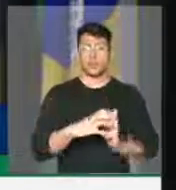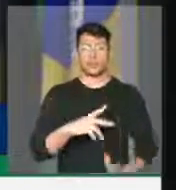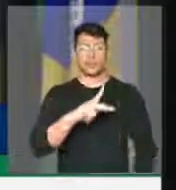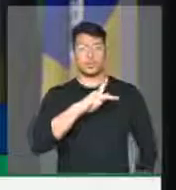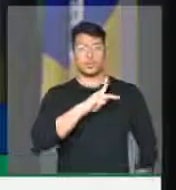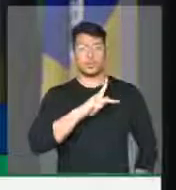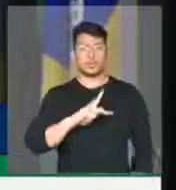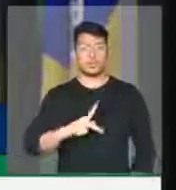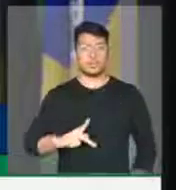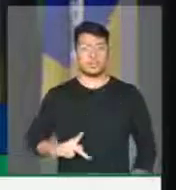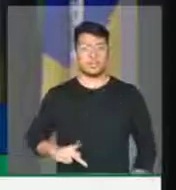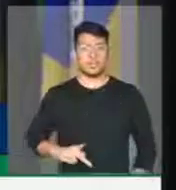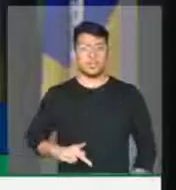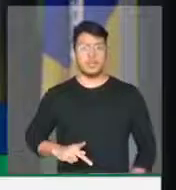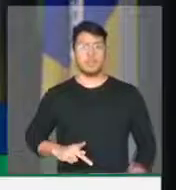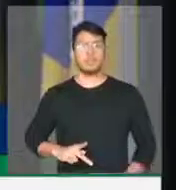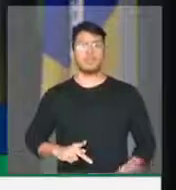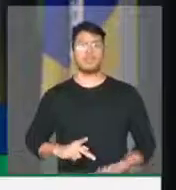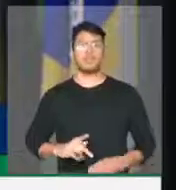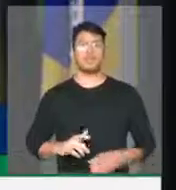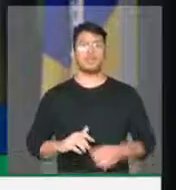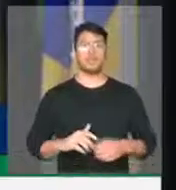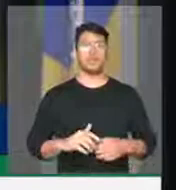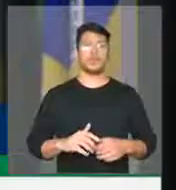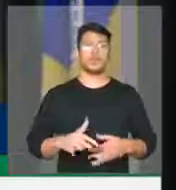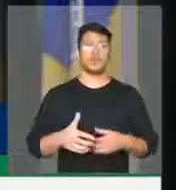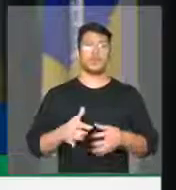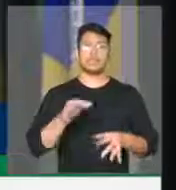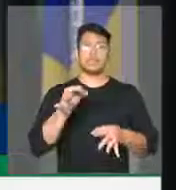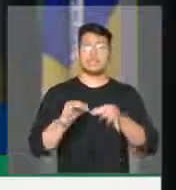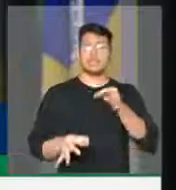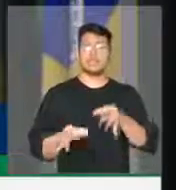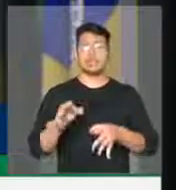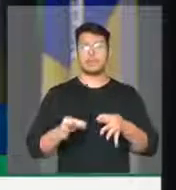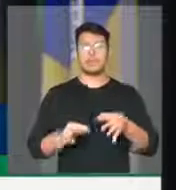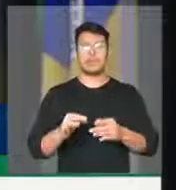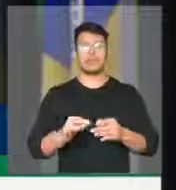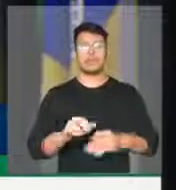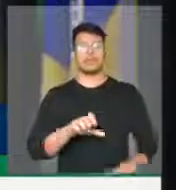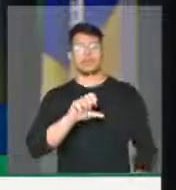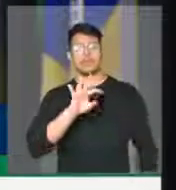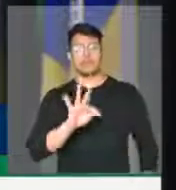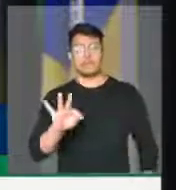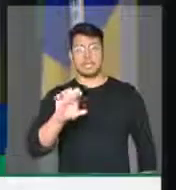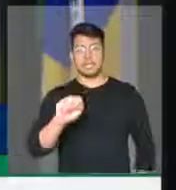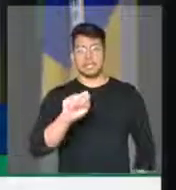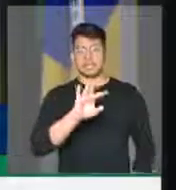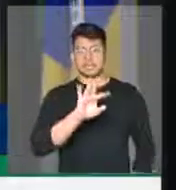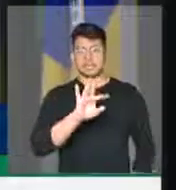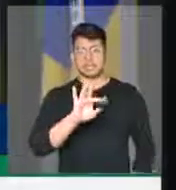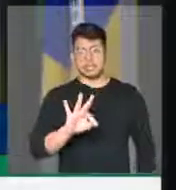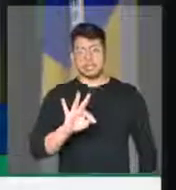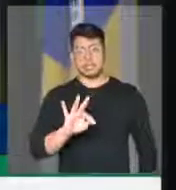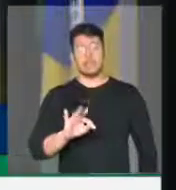presidente do Tribunal Superior do Trabalho a senhora ministra Maria Cristina